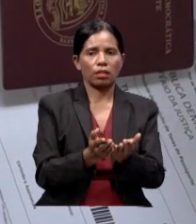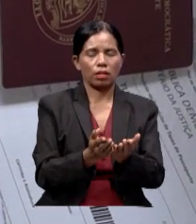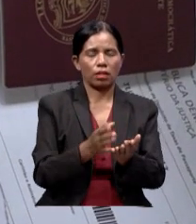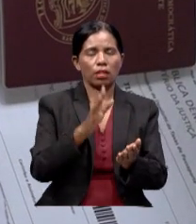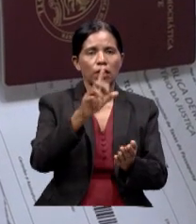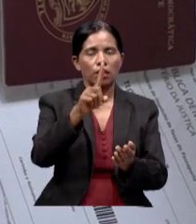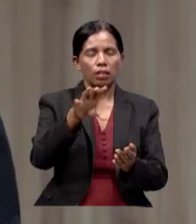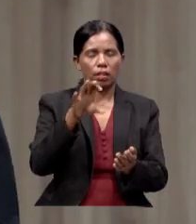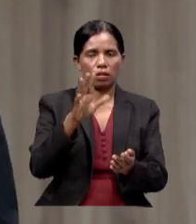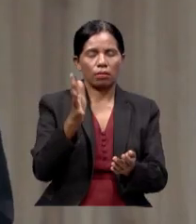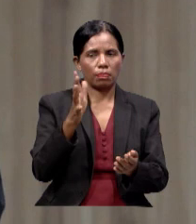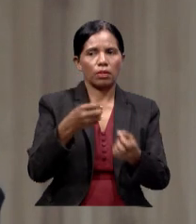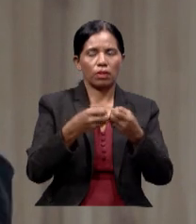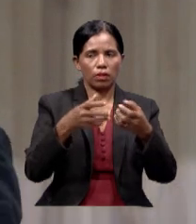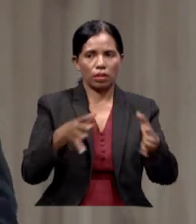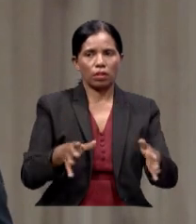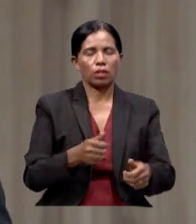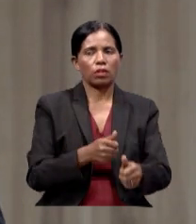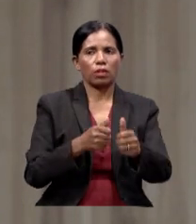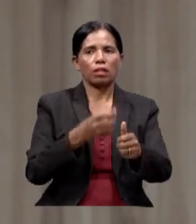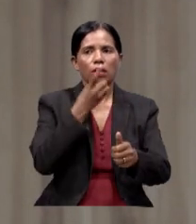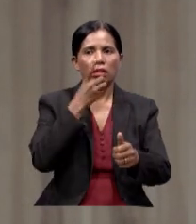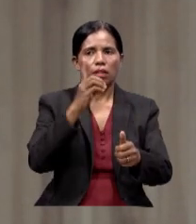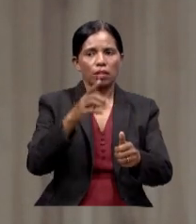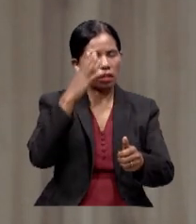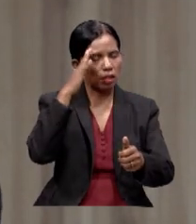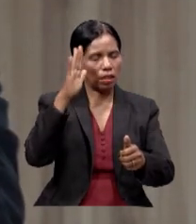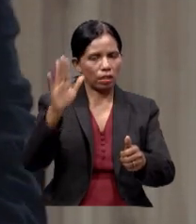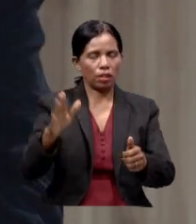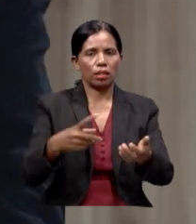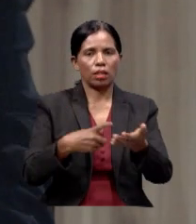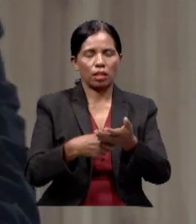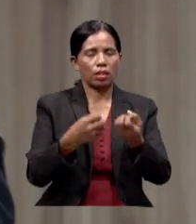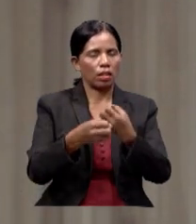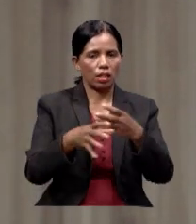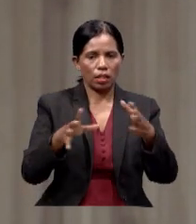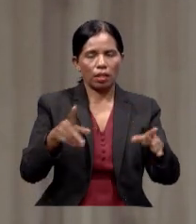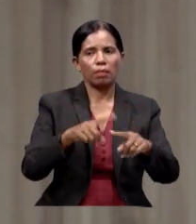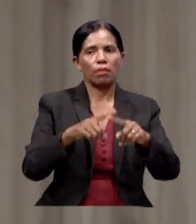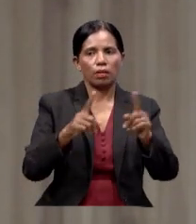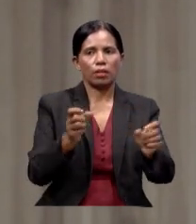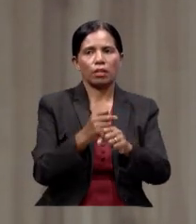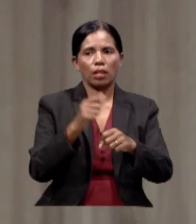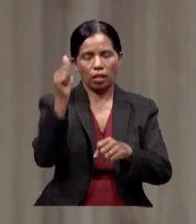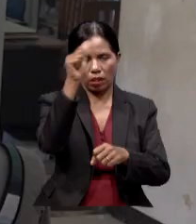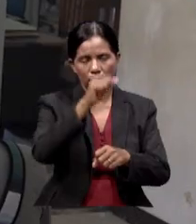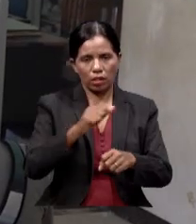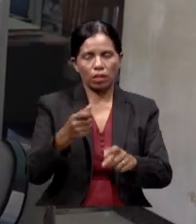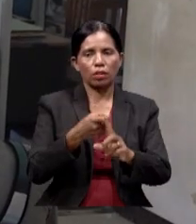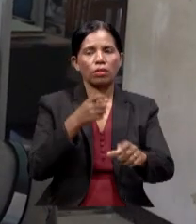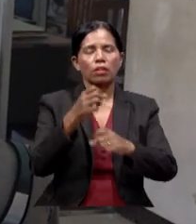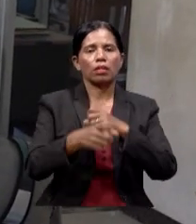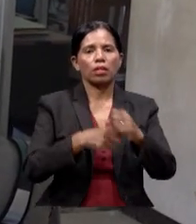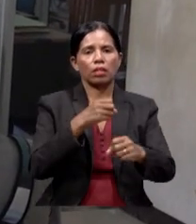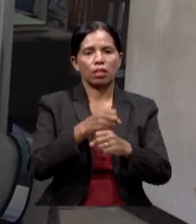nulo nebe Lacon. Tuir Tiago, nia declaração la tete caderneta passaporte Lacon, mebe se hala auditorio, tamba husitina